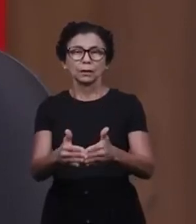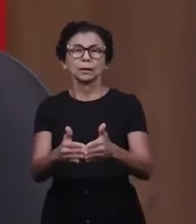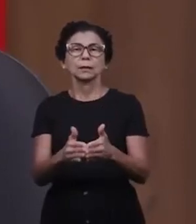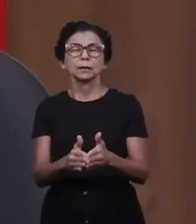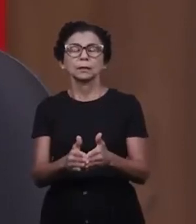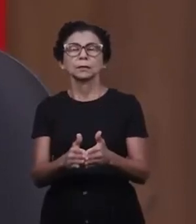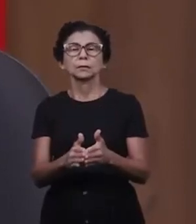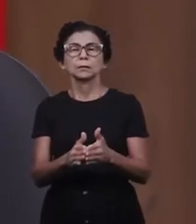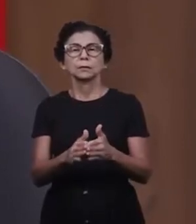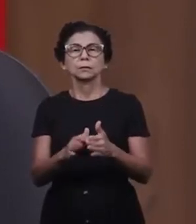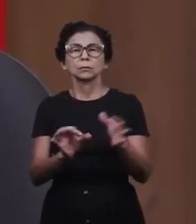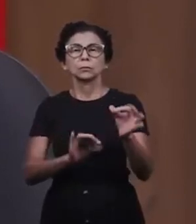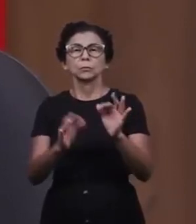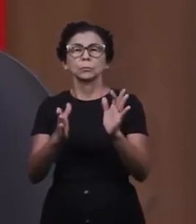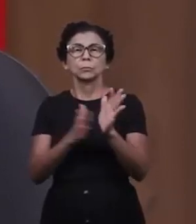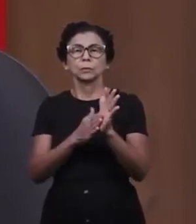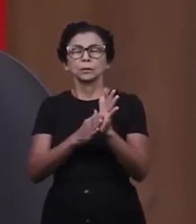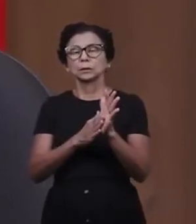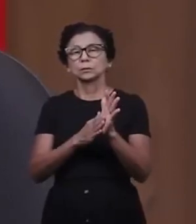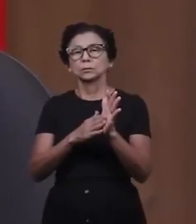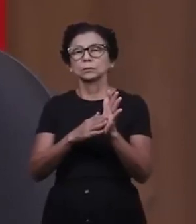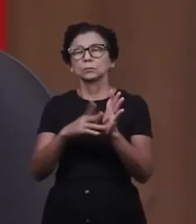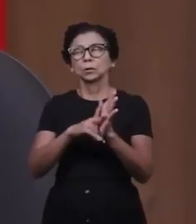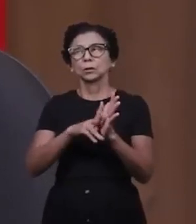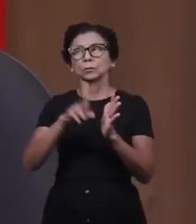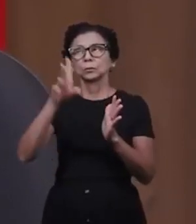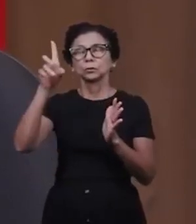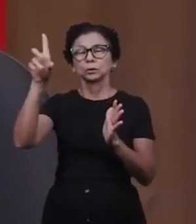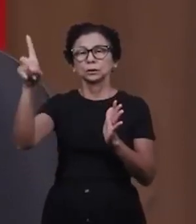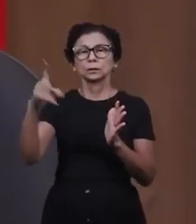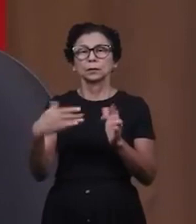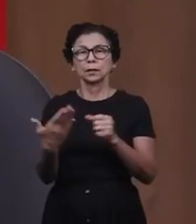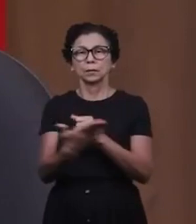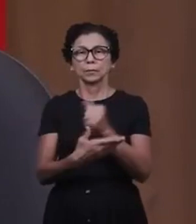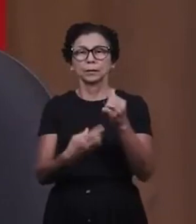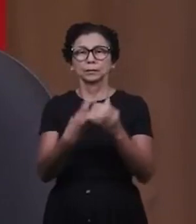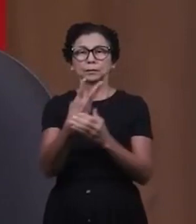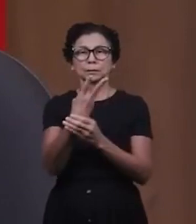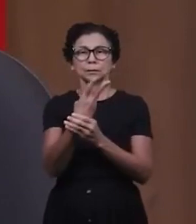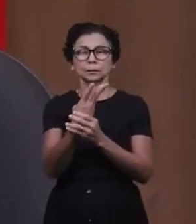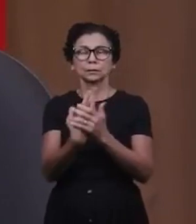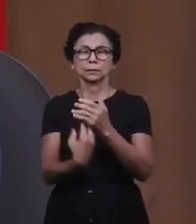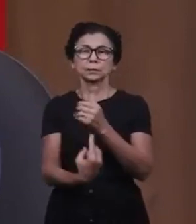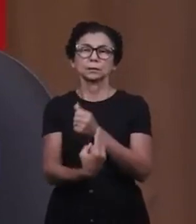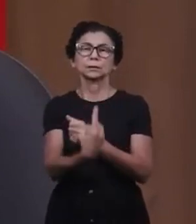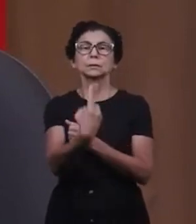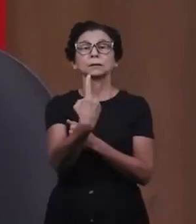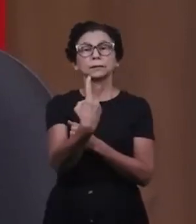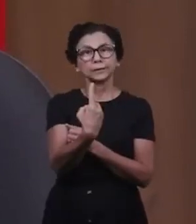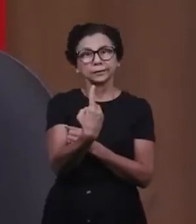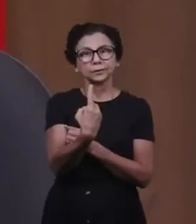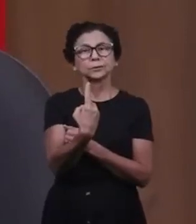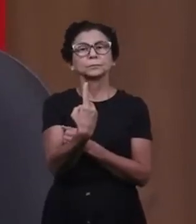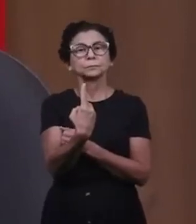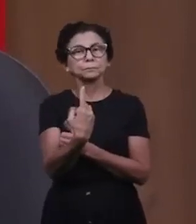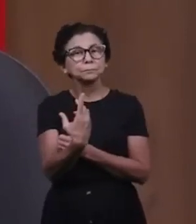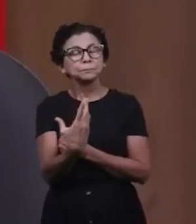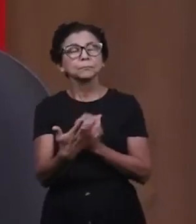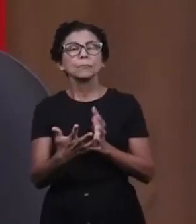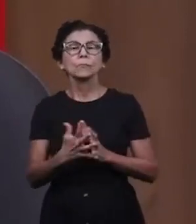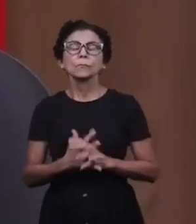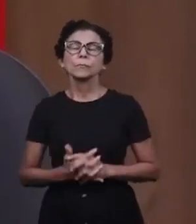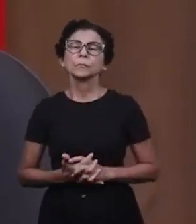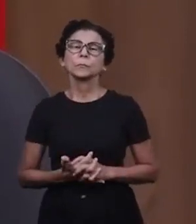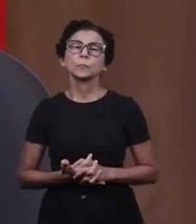Trindade, Pai, Filho e Espírito Santo. E você vê, a palavra veio de